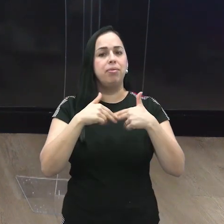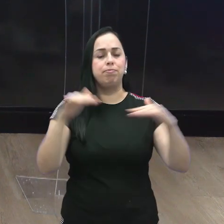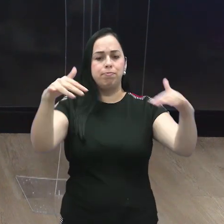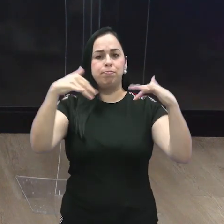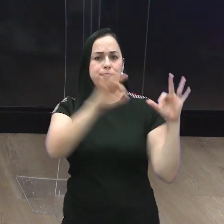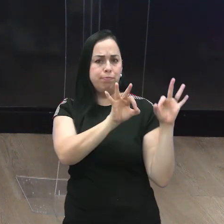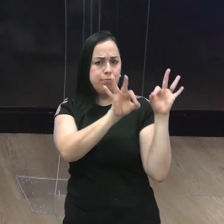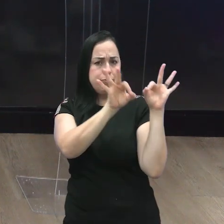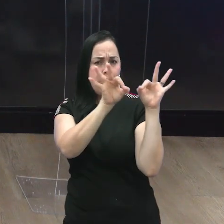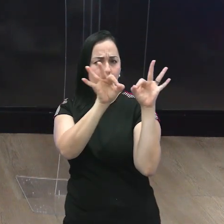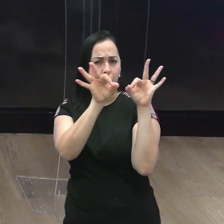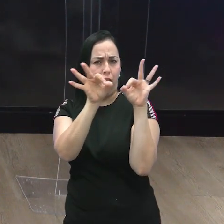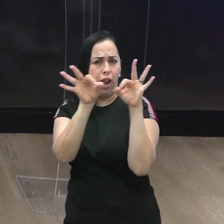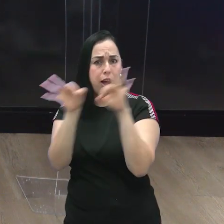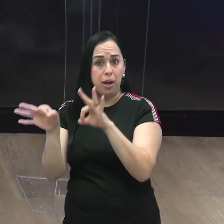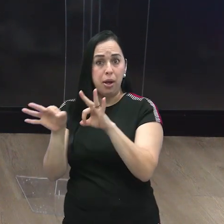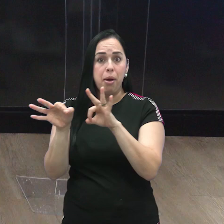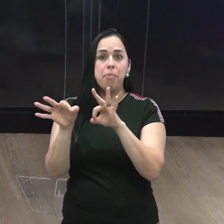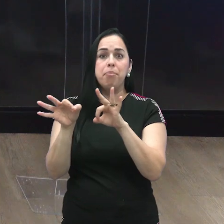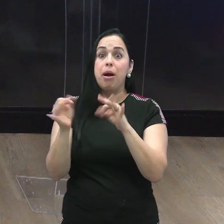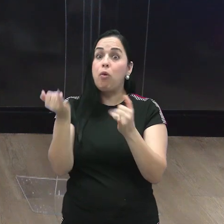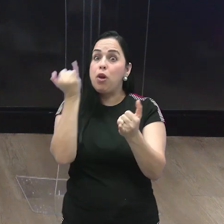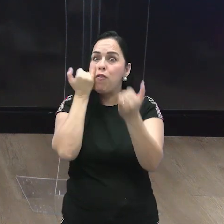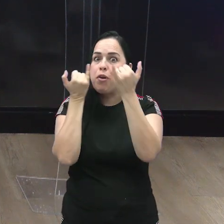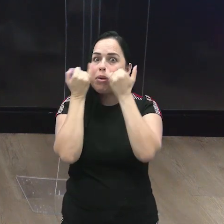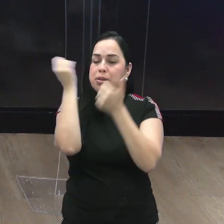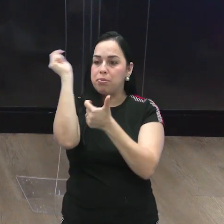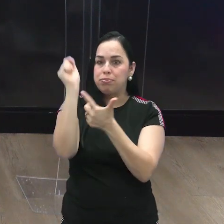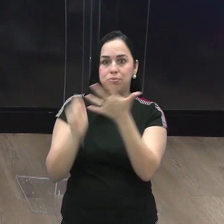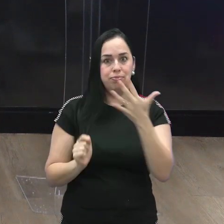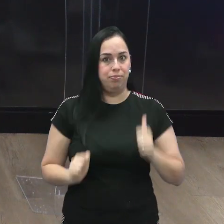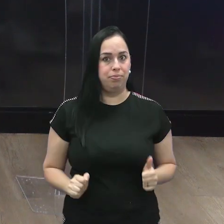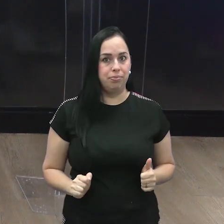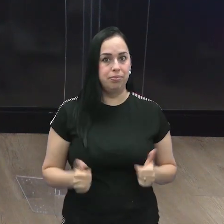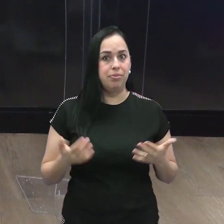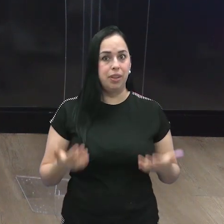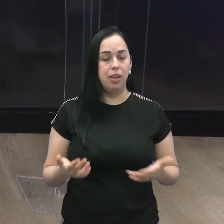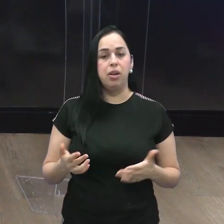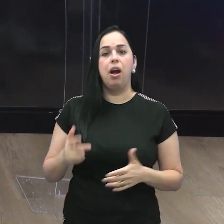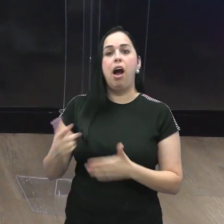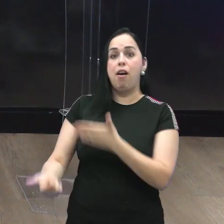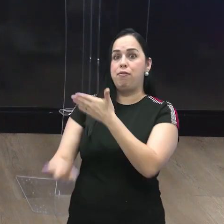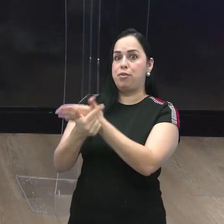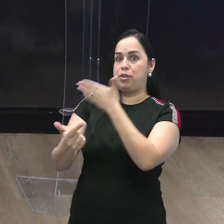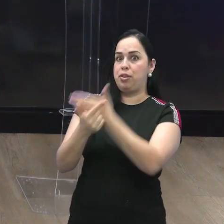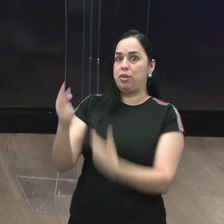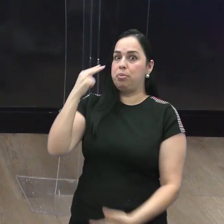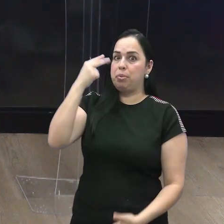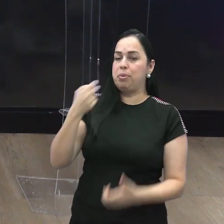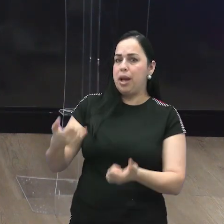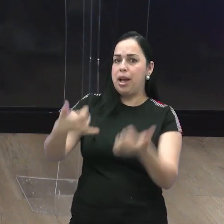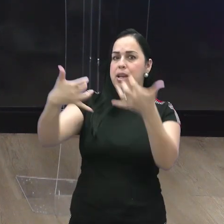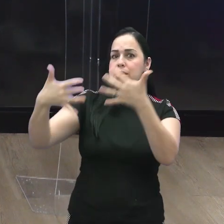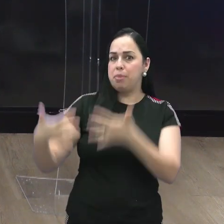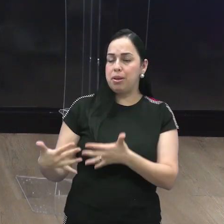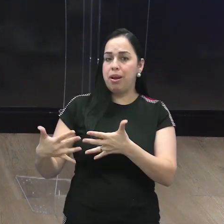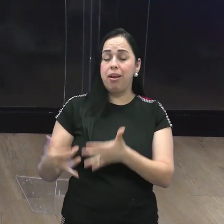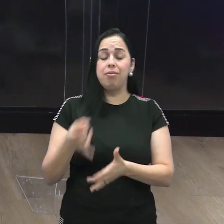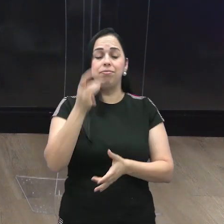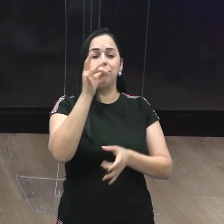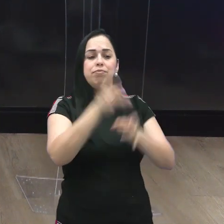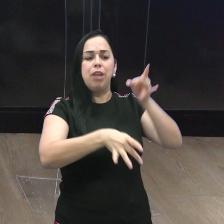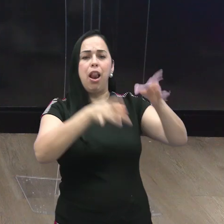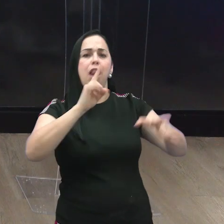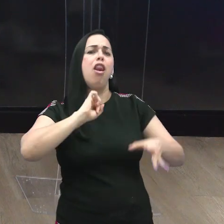convido a seguir aqui com a gente para começar a semana bem informado. Atividade parlamentar. Vereadores falam sobre o